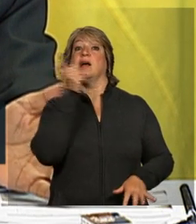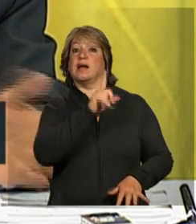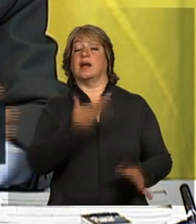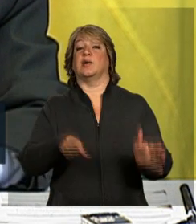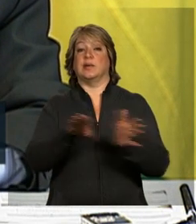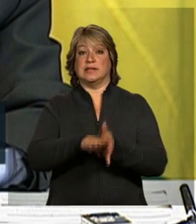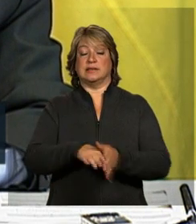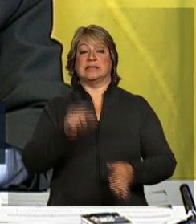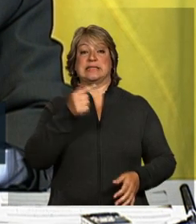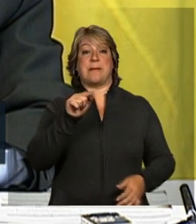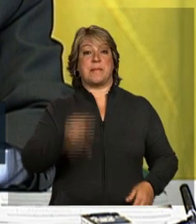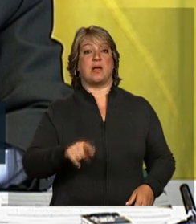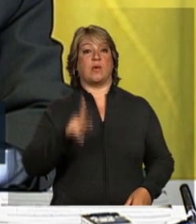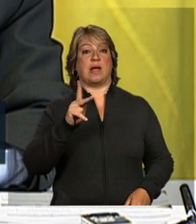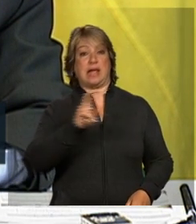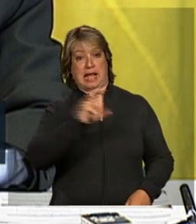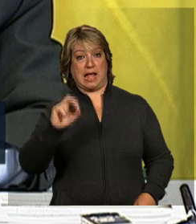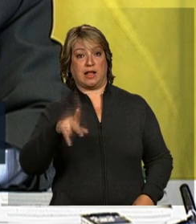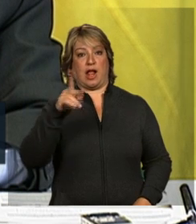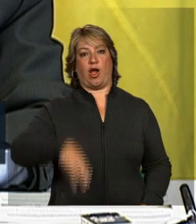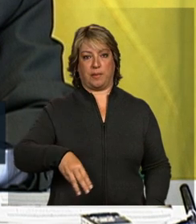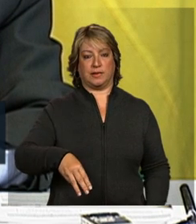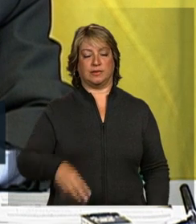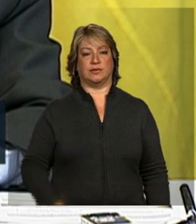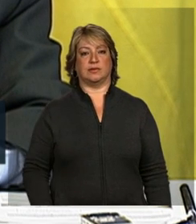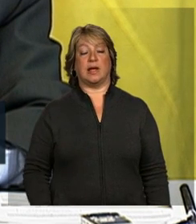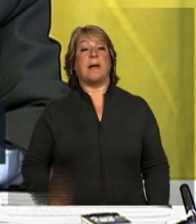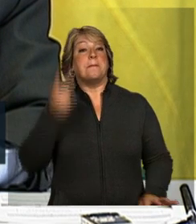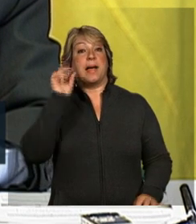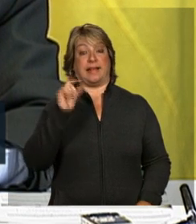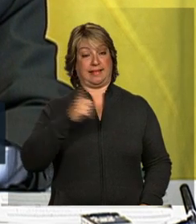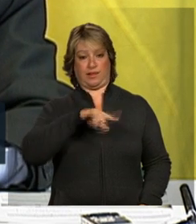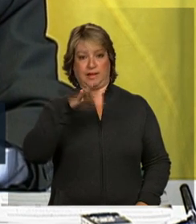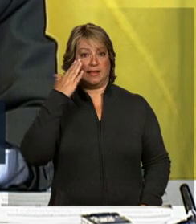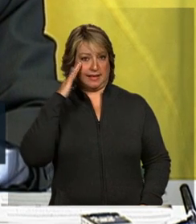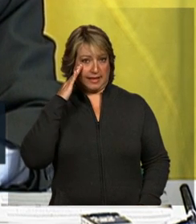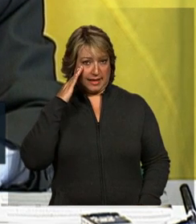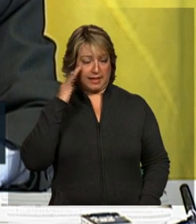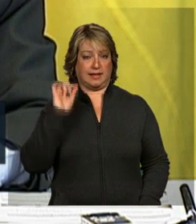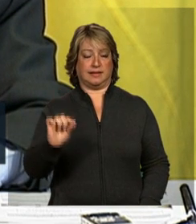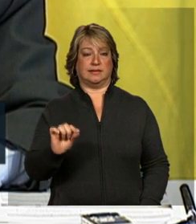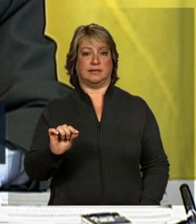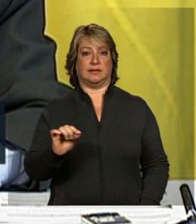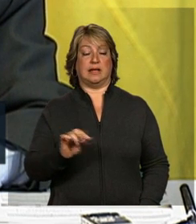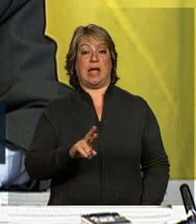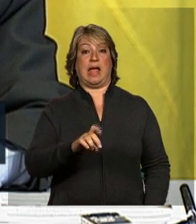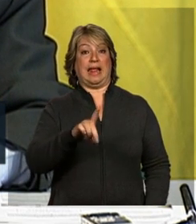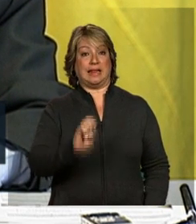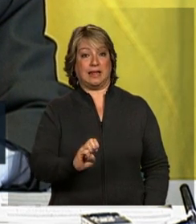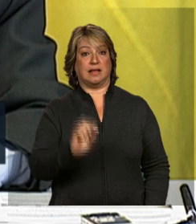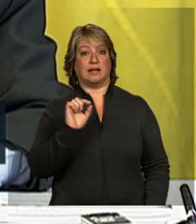alcança 7.500 km para que tenham uma ideia a rede